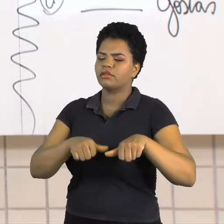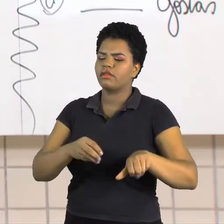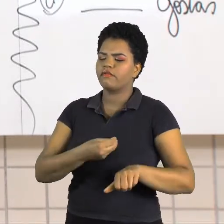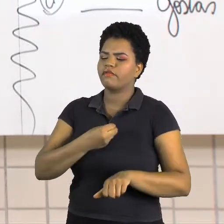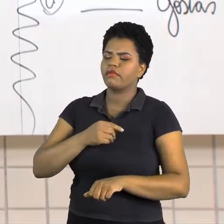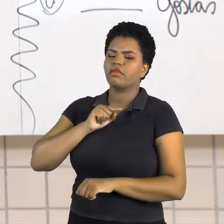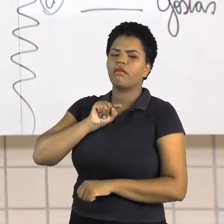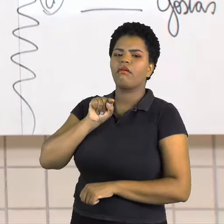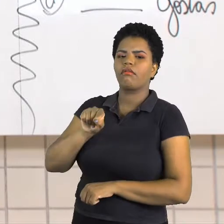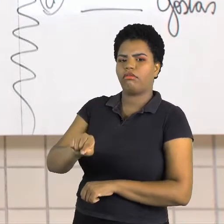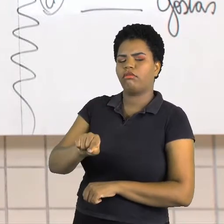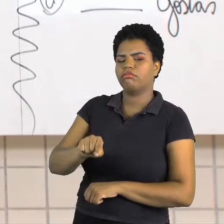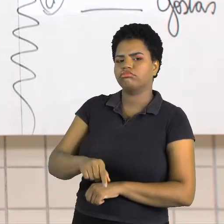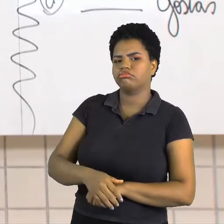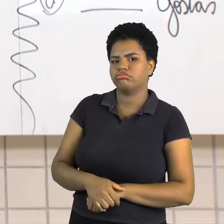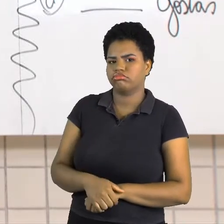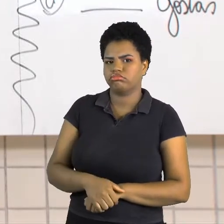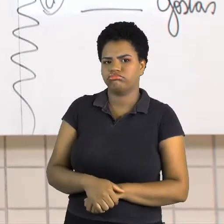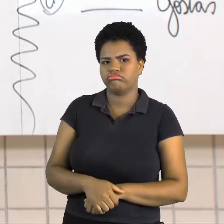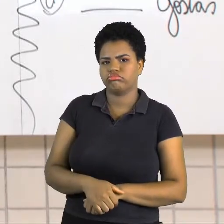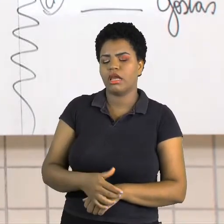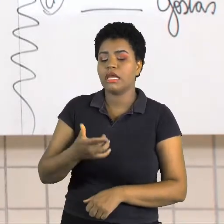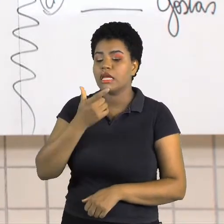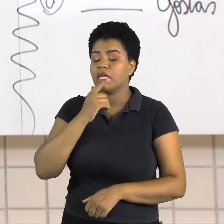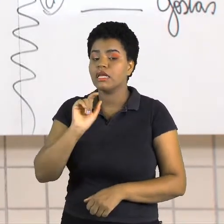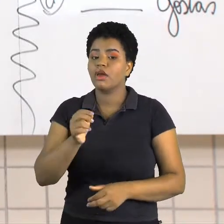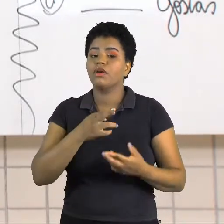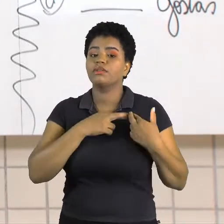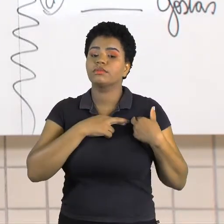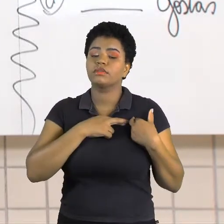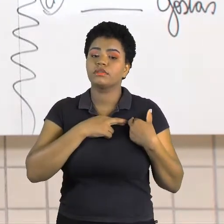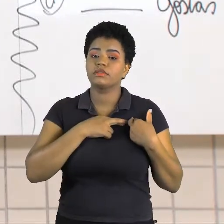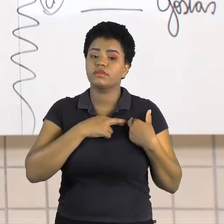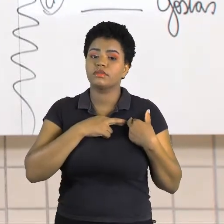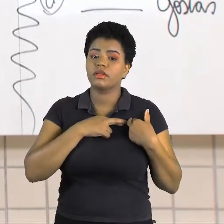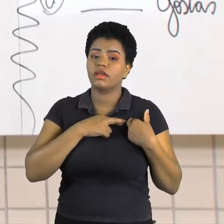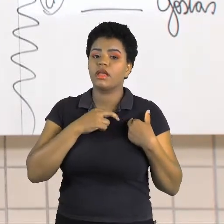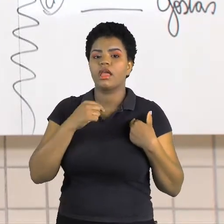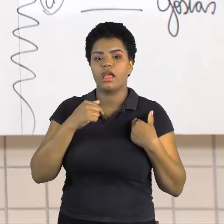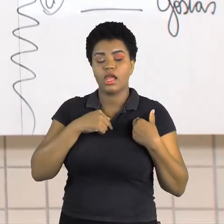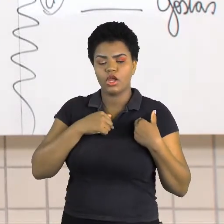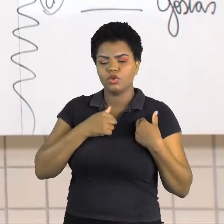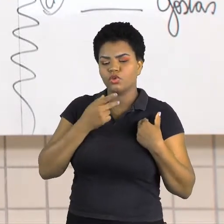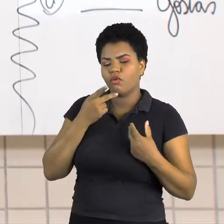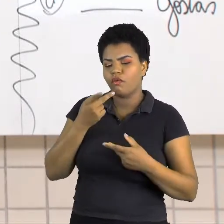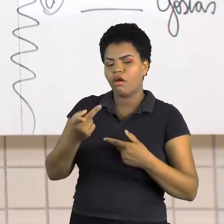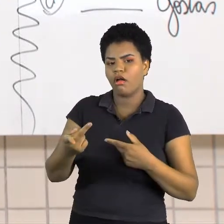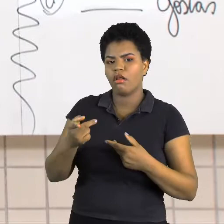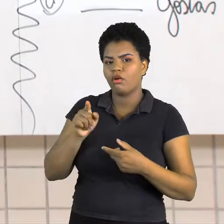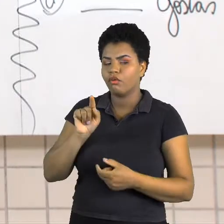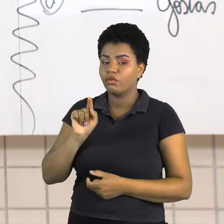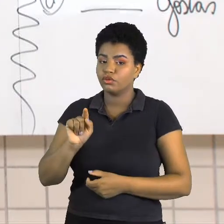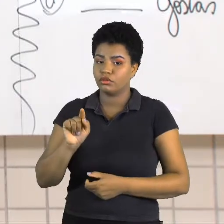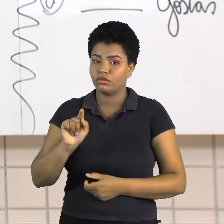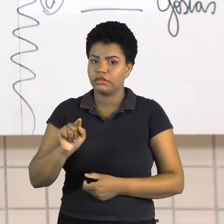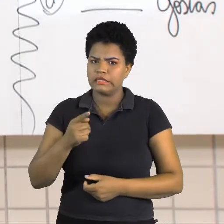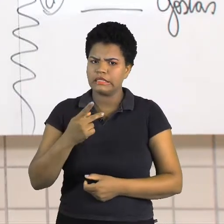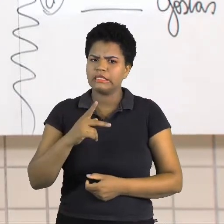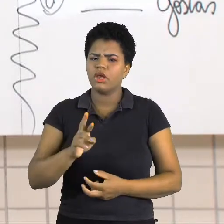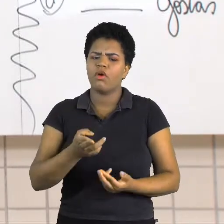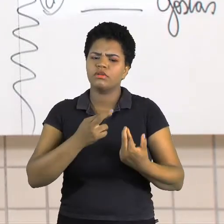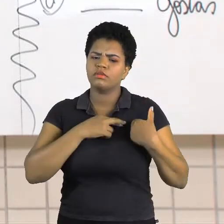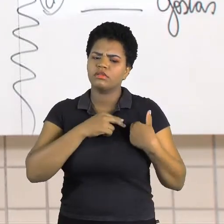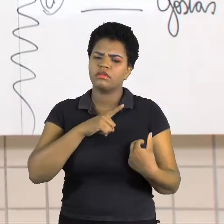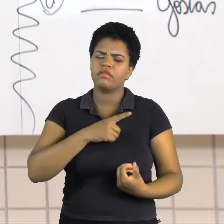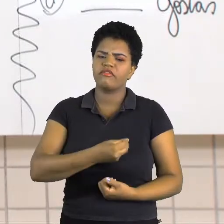responsável nessa hipótese? Eu estou falando com você. O seu responsável está aí? Quem